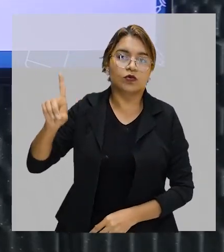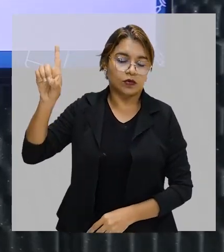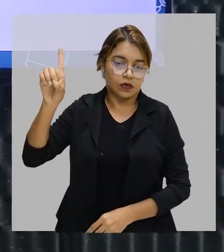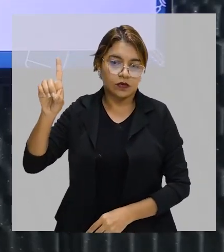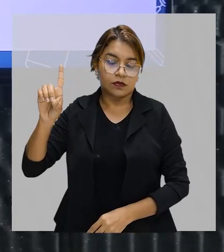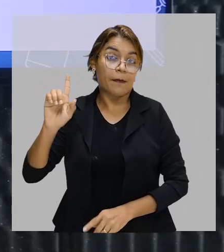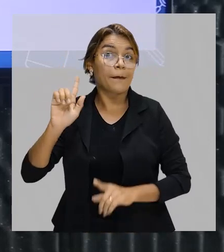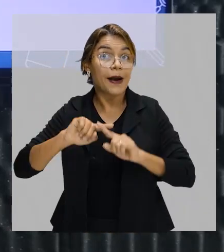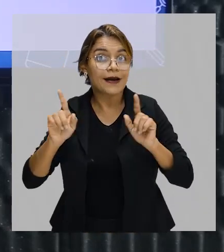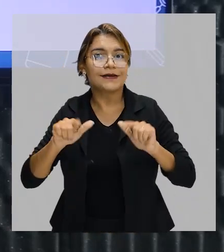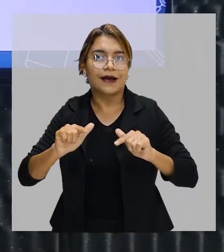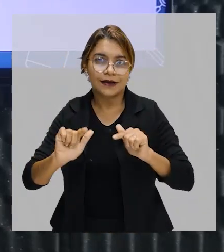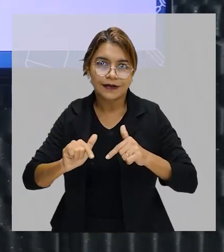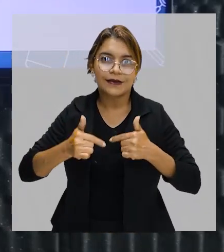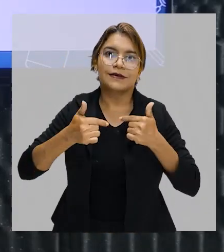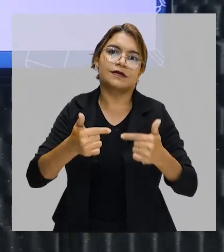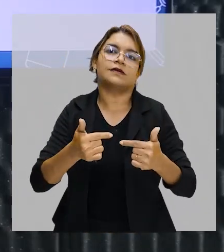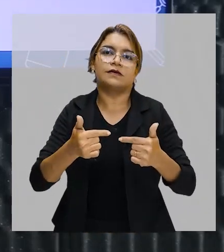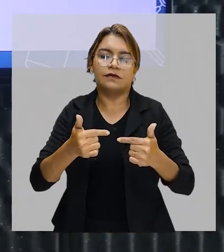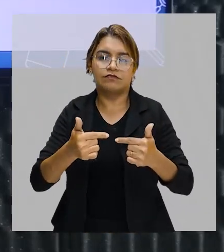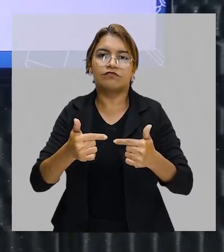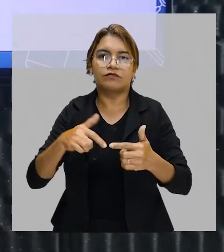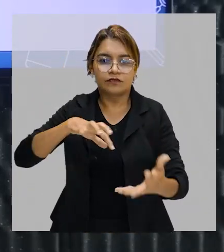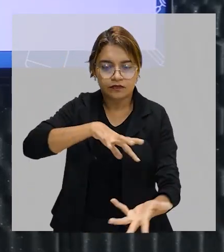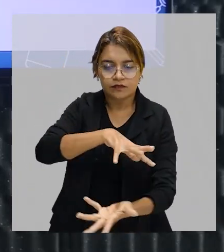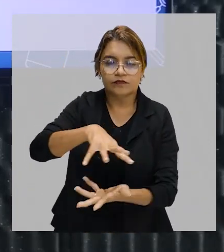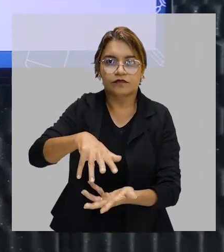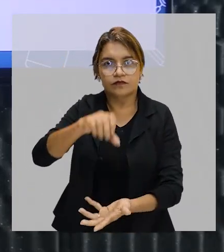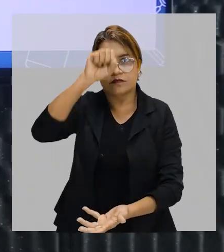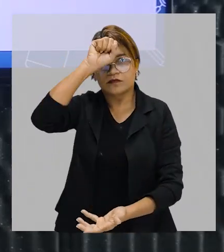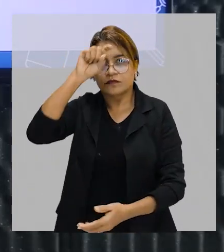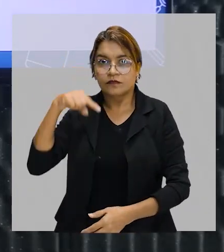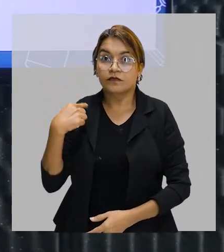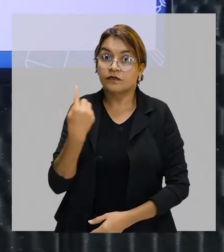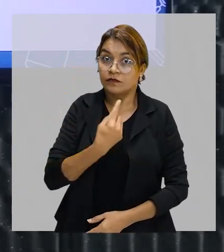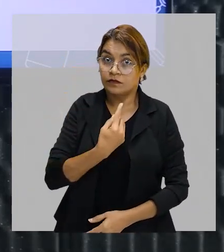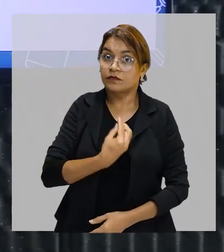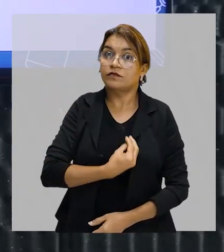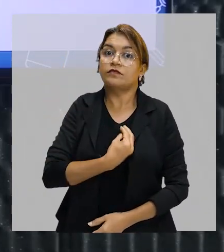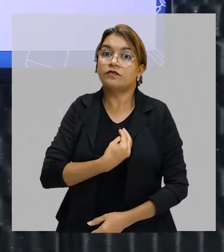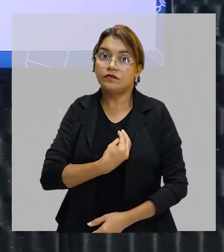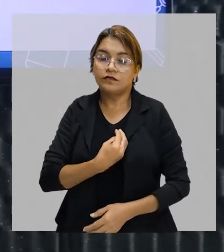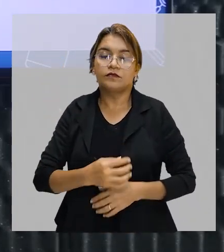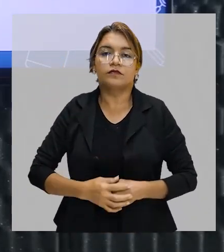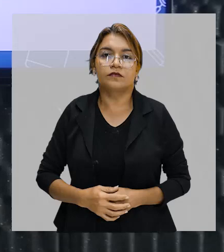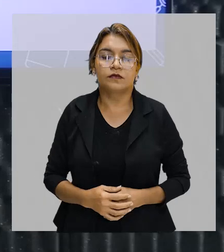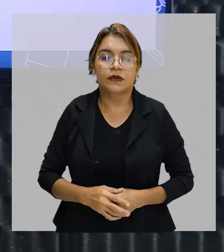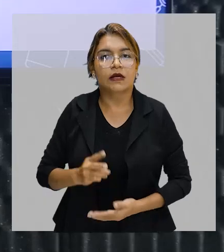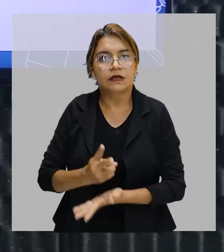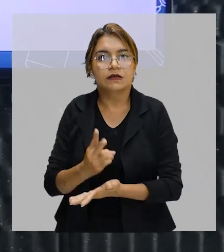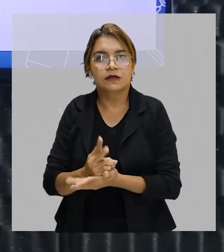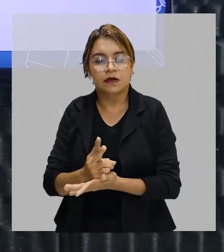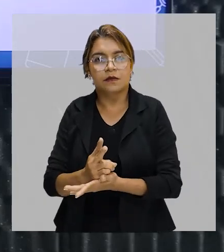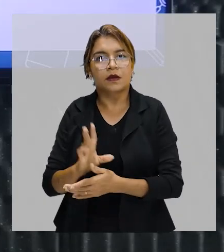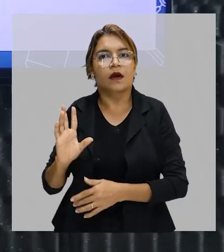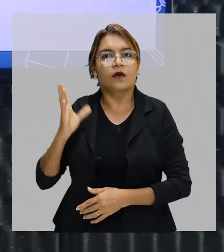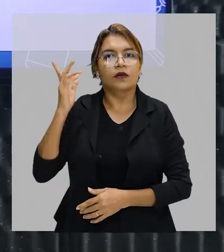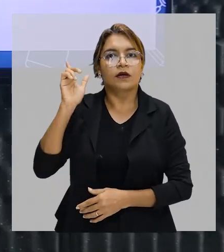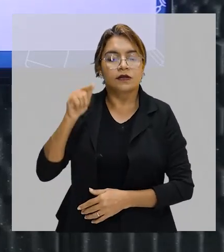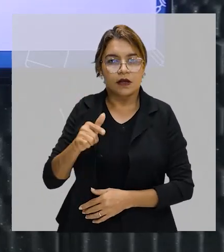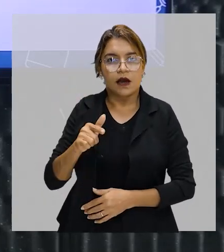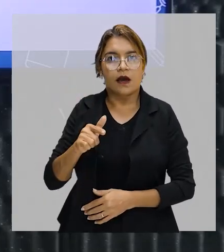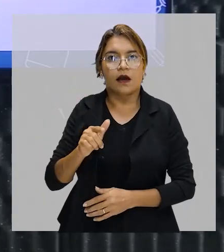dos deuses, da interferência do sobrenatural na nossa realidade humana. Toda vez que isso acontece, a gente fala que esse é o